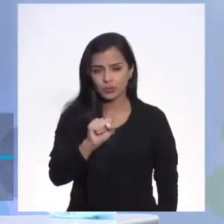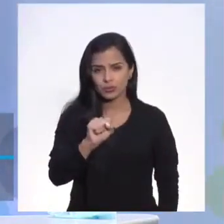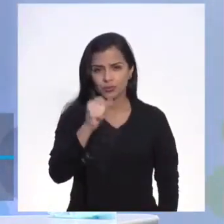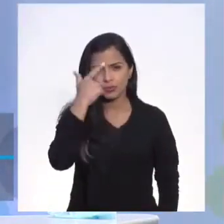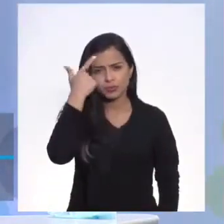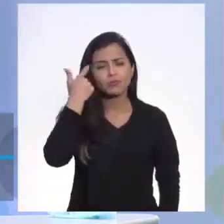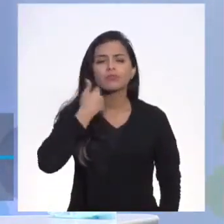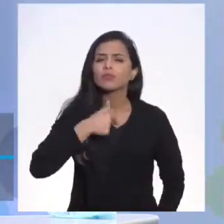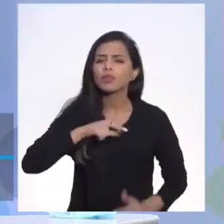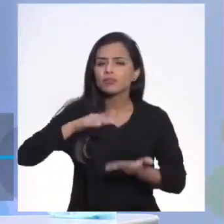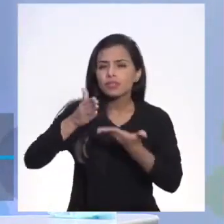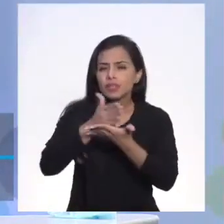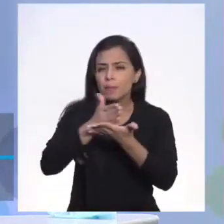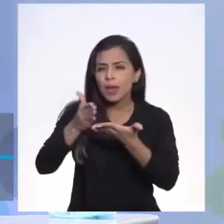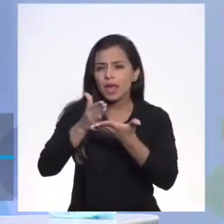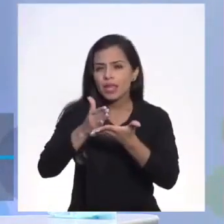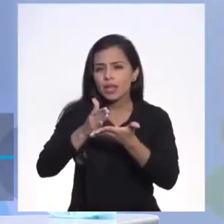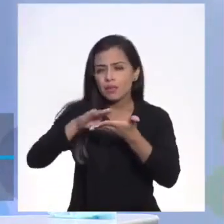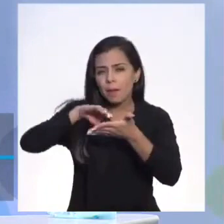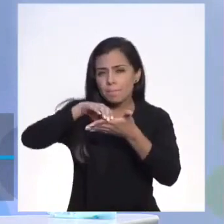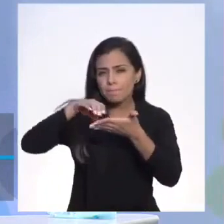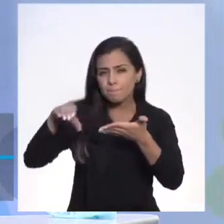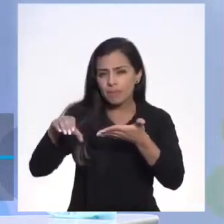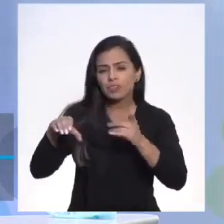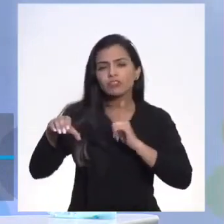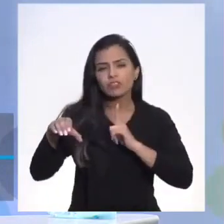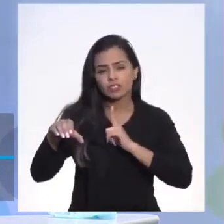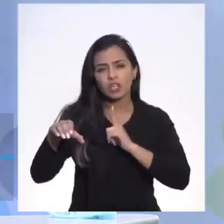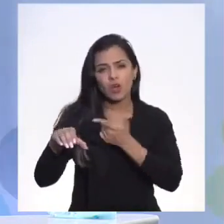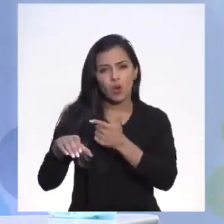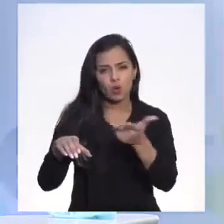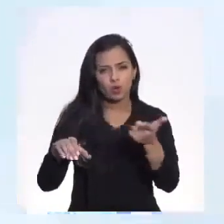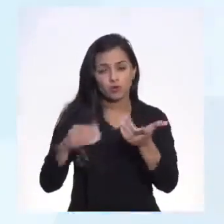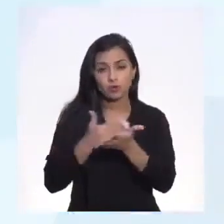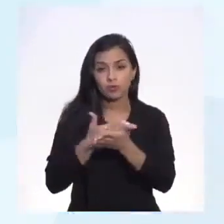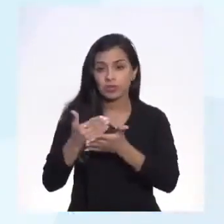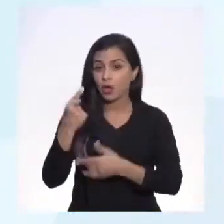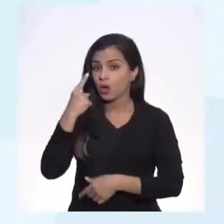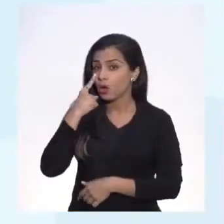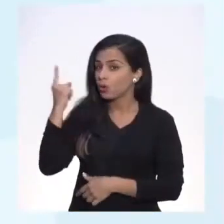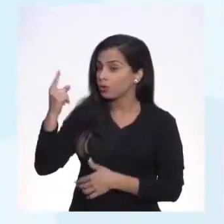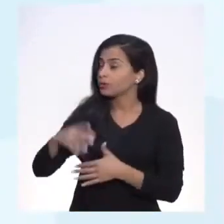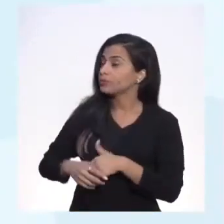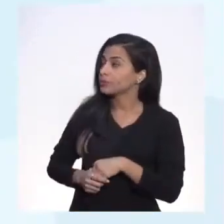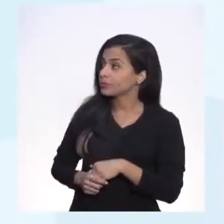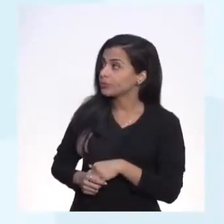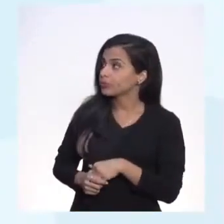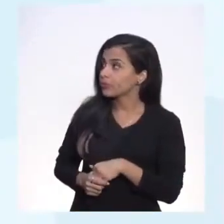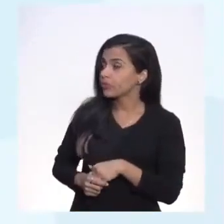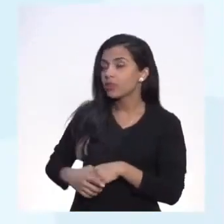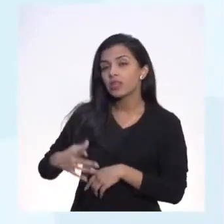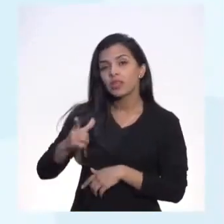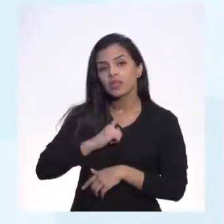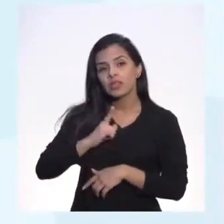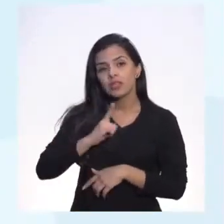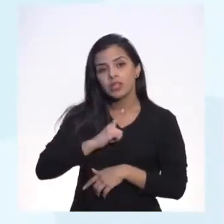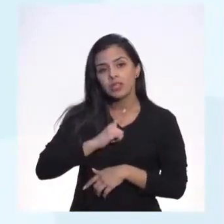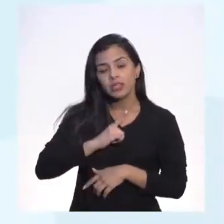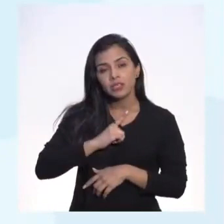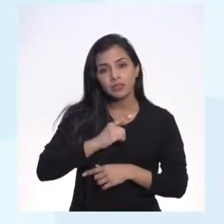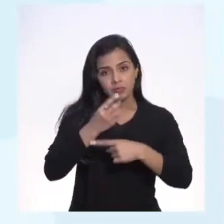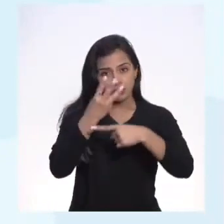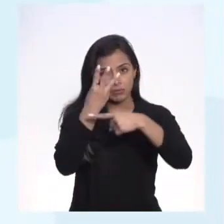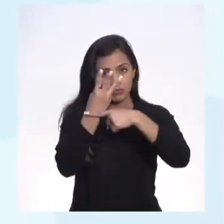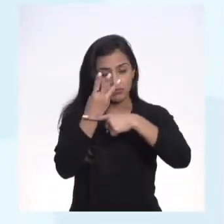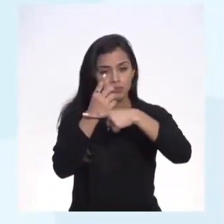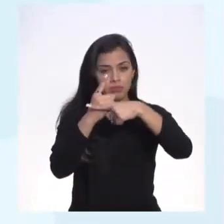uma partezinha, tá bom? Ela tem outros números. Vamos começar por esses. Nós temos o 3 décimos,